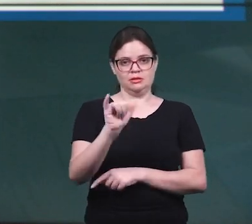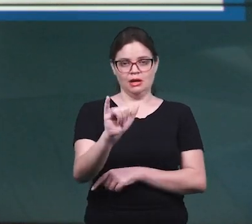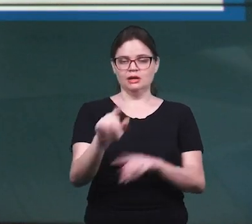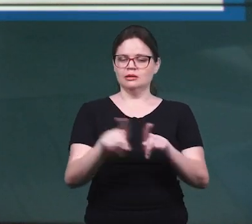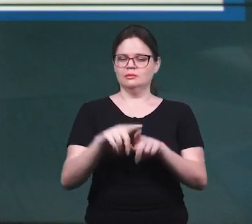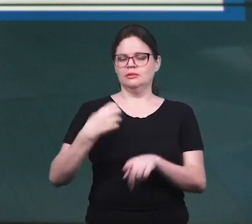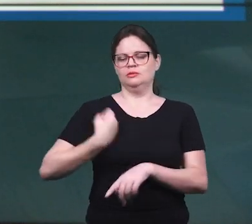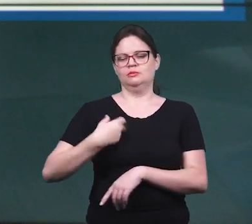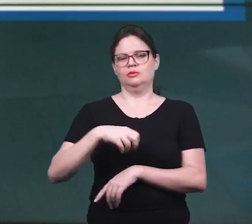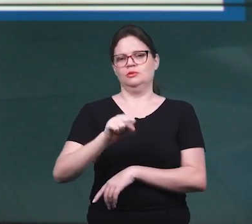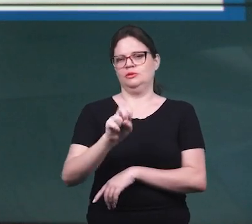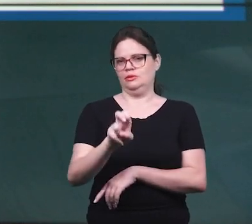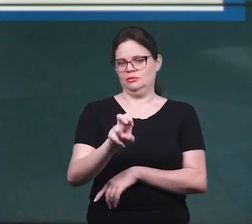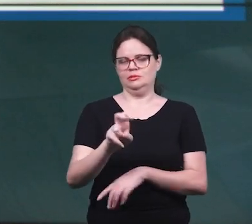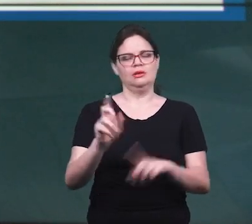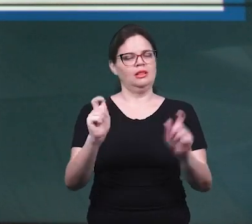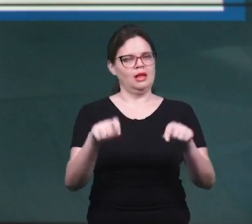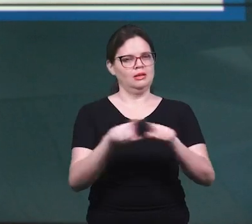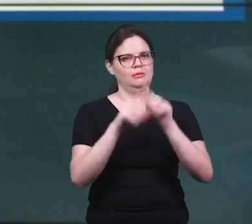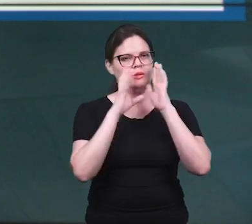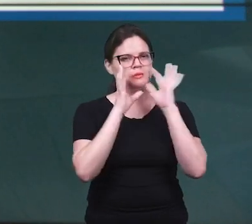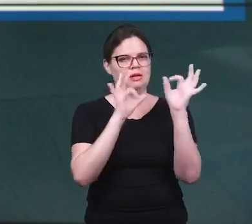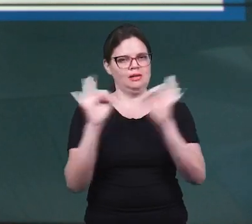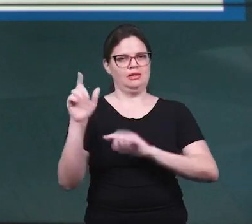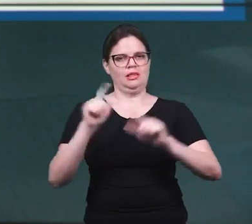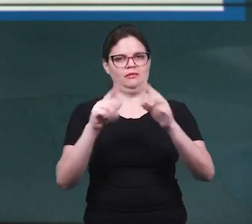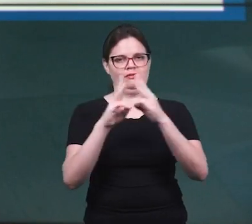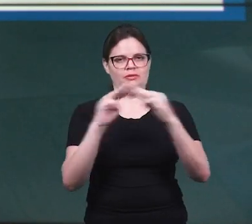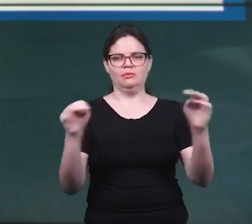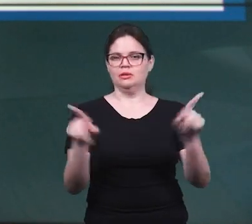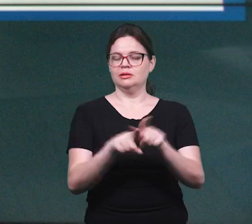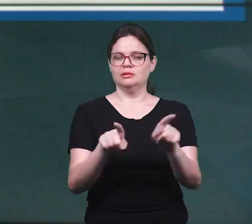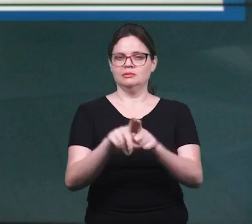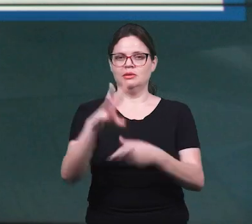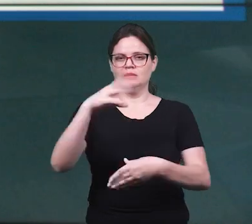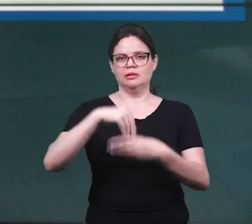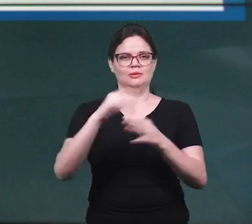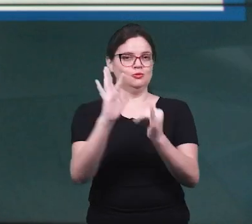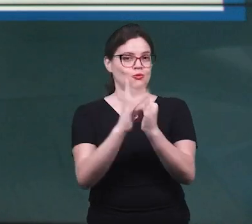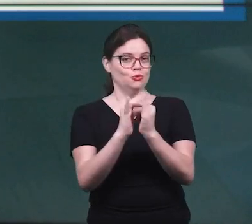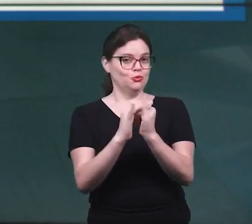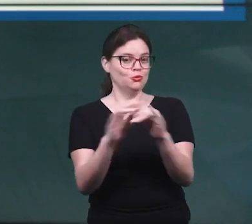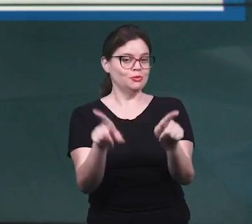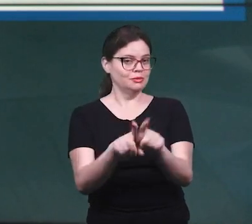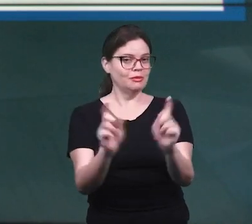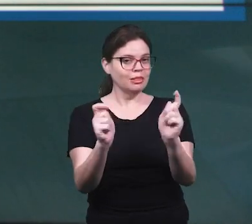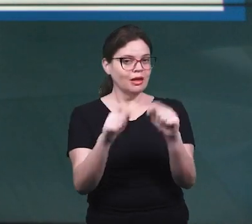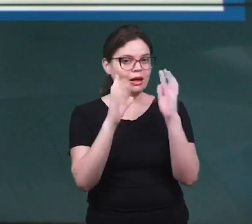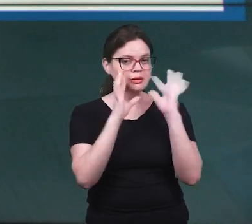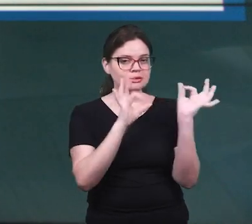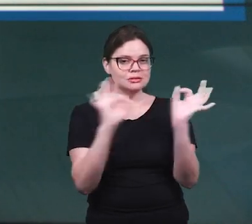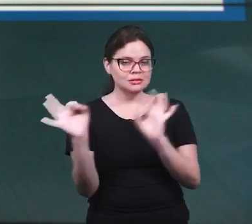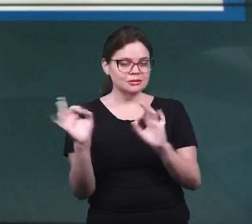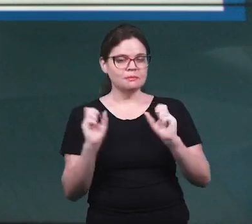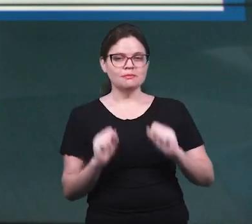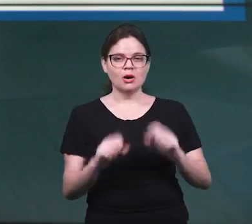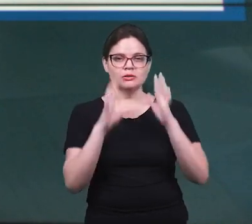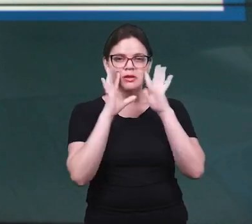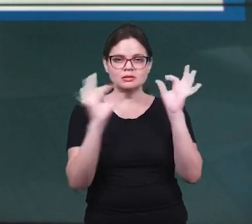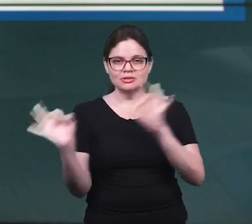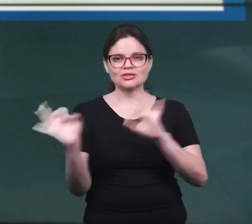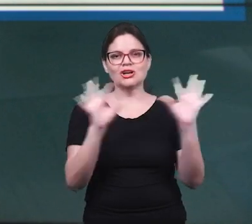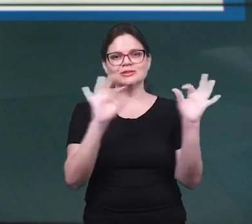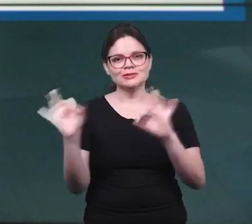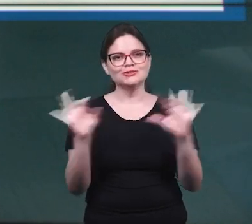Sky Livre no canal 85 e tem também no YouTube, onde você pode ver e